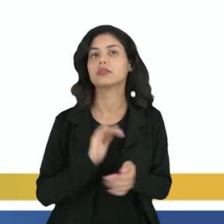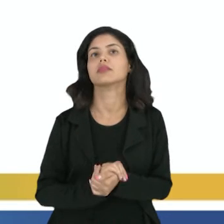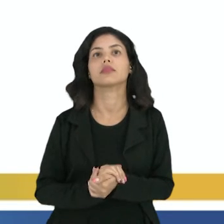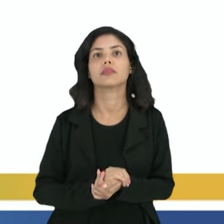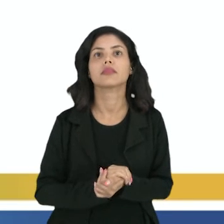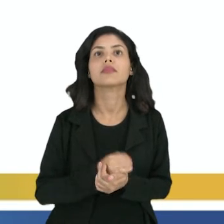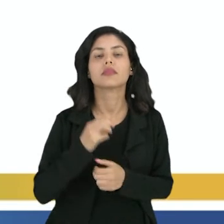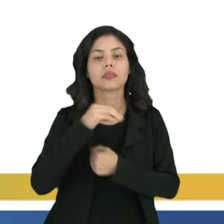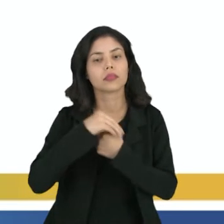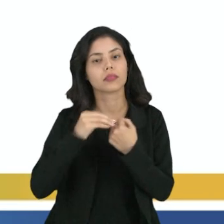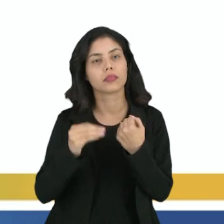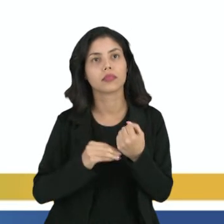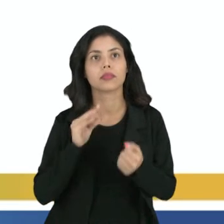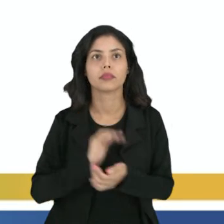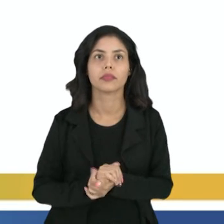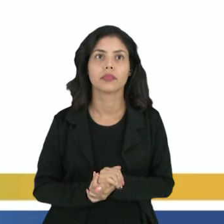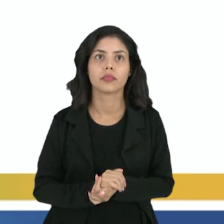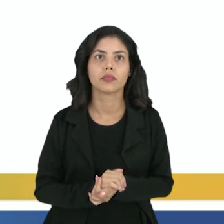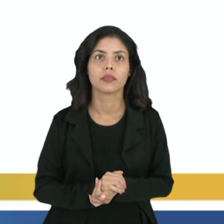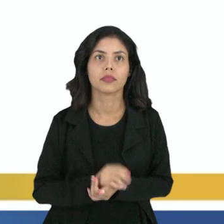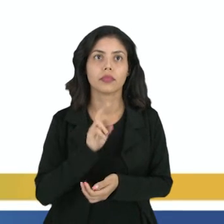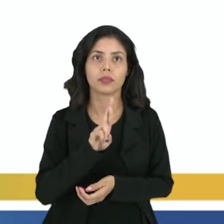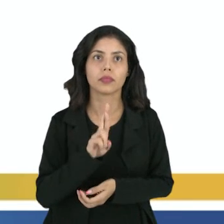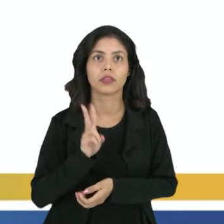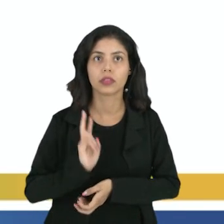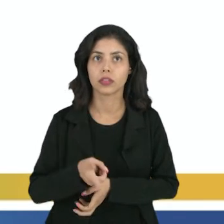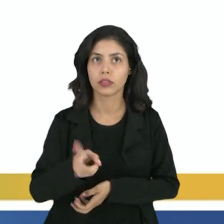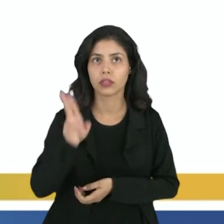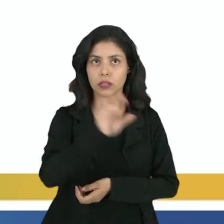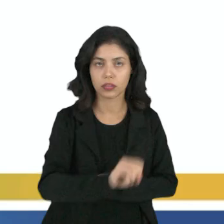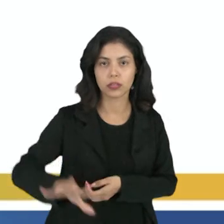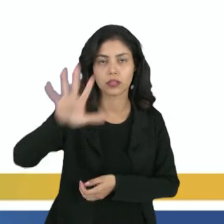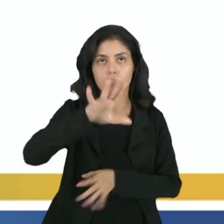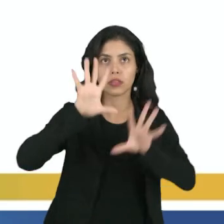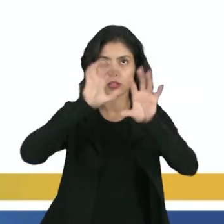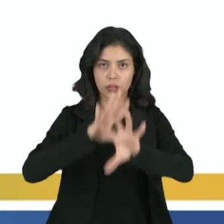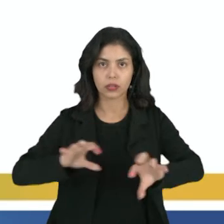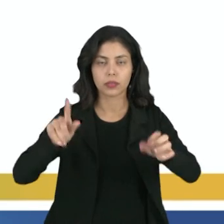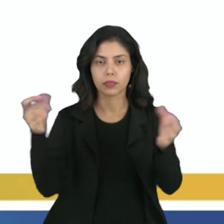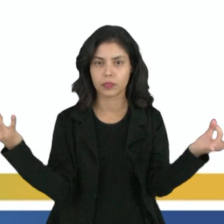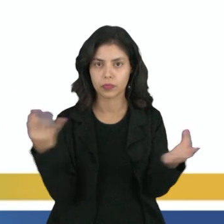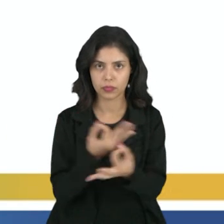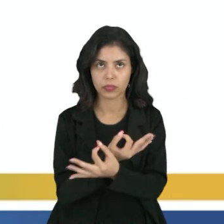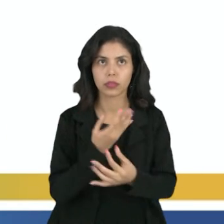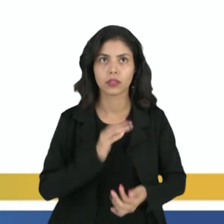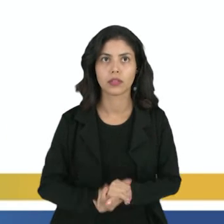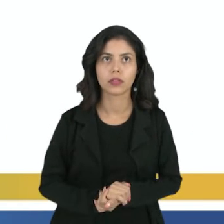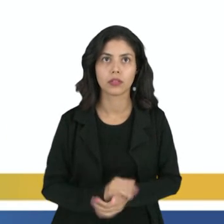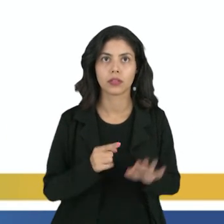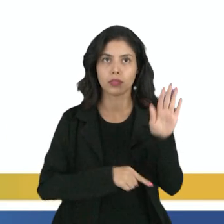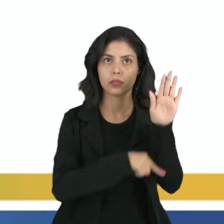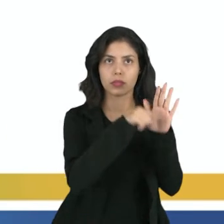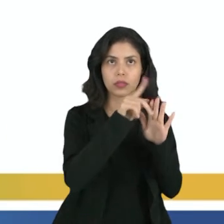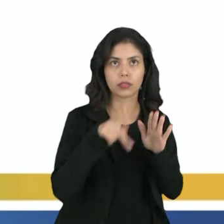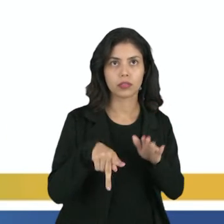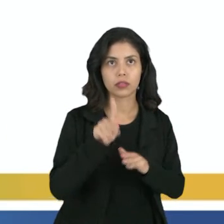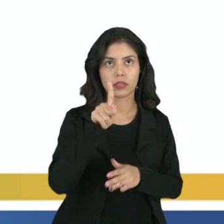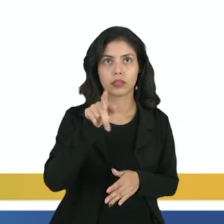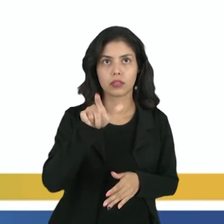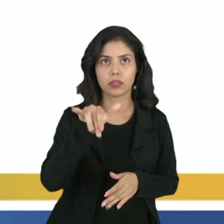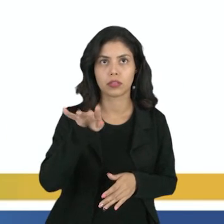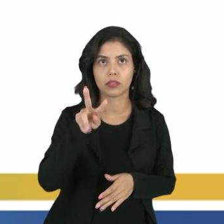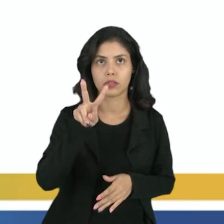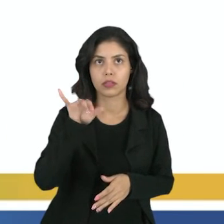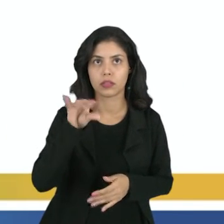das concentrações molares, R, constante universal dos gases perfeitos, e T, temperatura